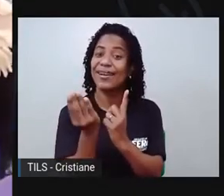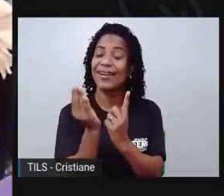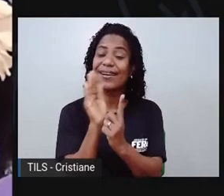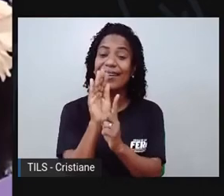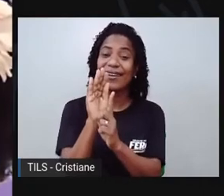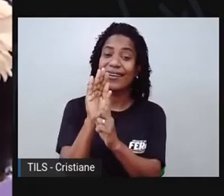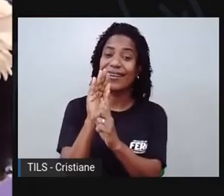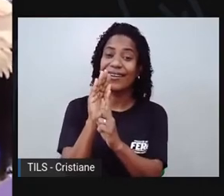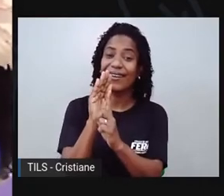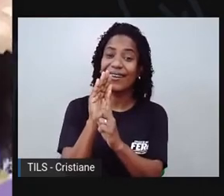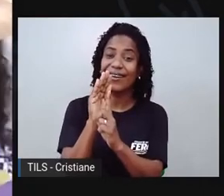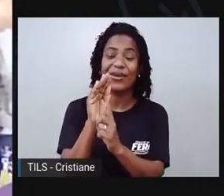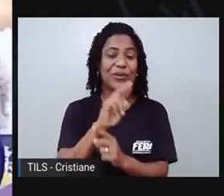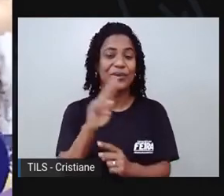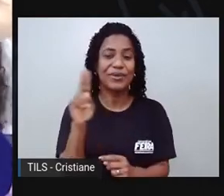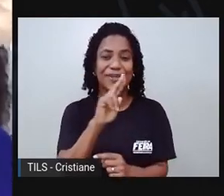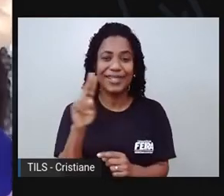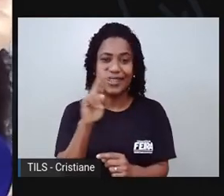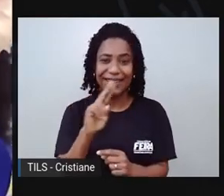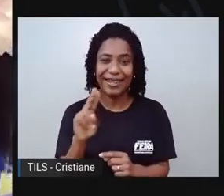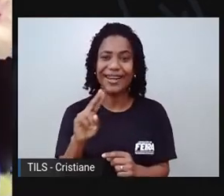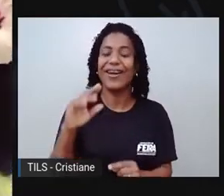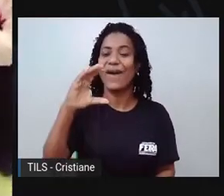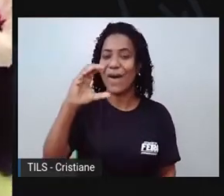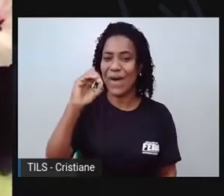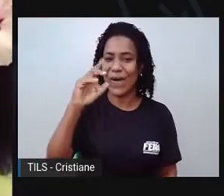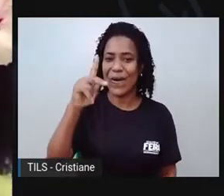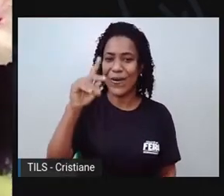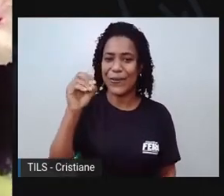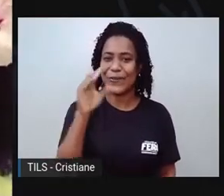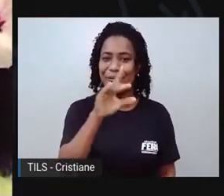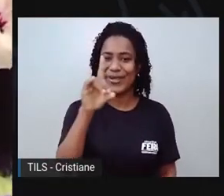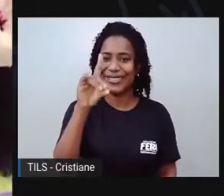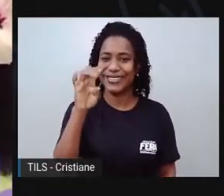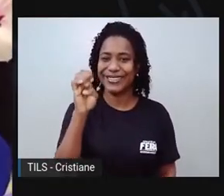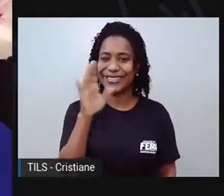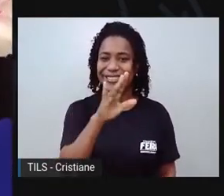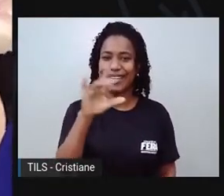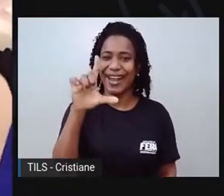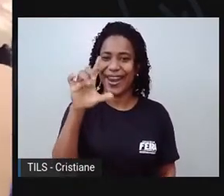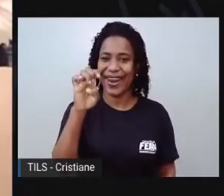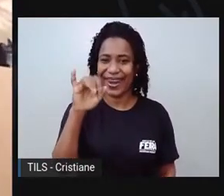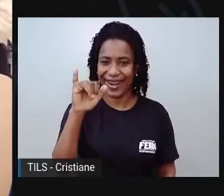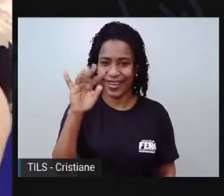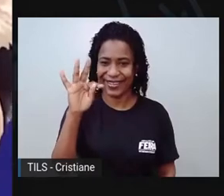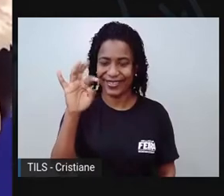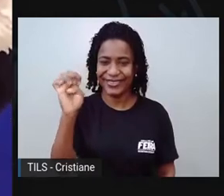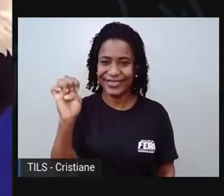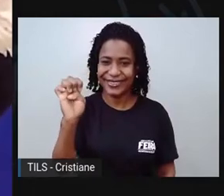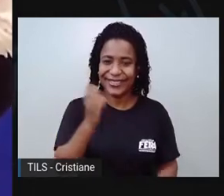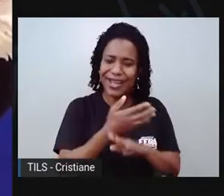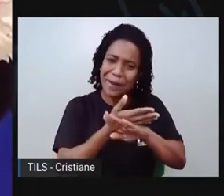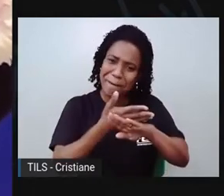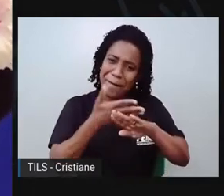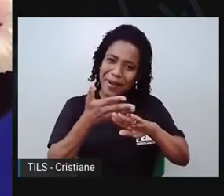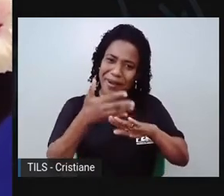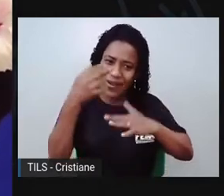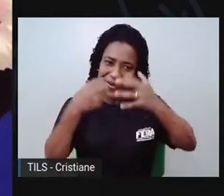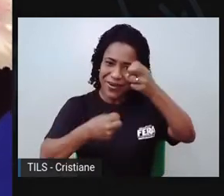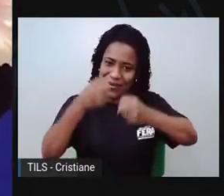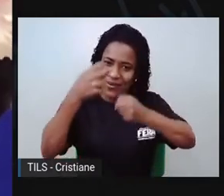dela? Copo de leite. Ai, que linda! É, ela é branquinha como leite, tá